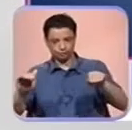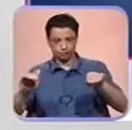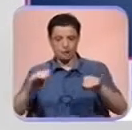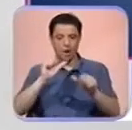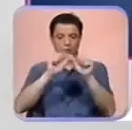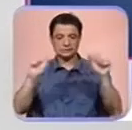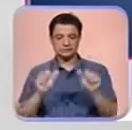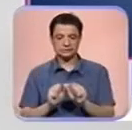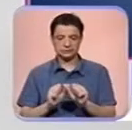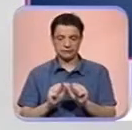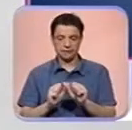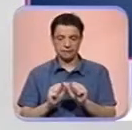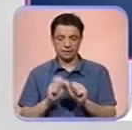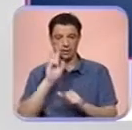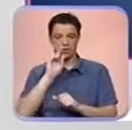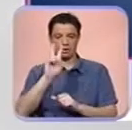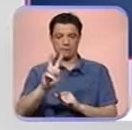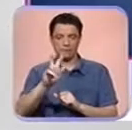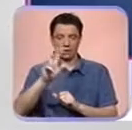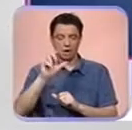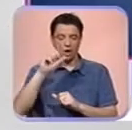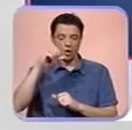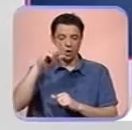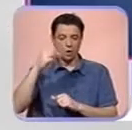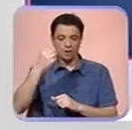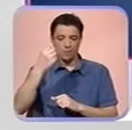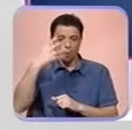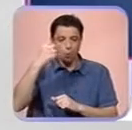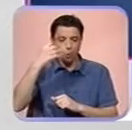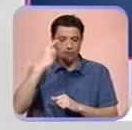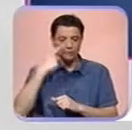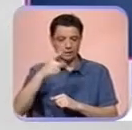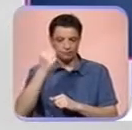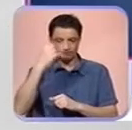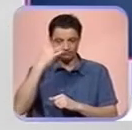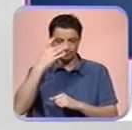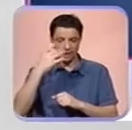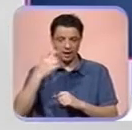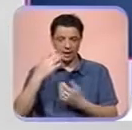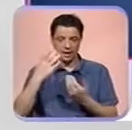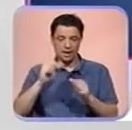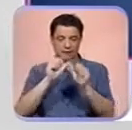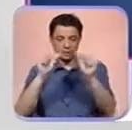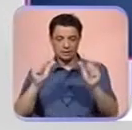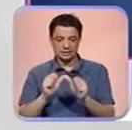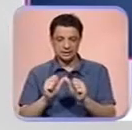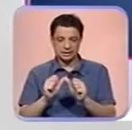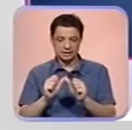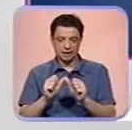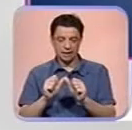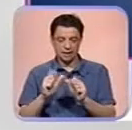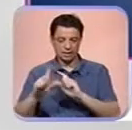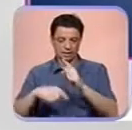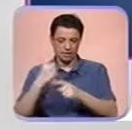obriga o paciente a estar acordado, está a olhar para uma luzinha que pisca, essa luzinha é o seu guia, E depois há um sistema que nós chamamos de eye tracker,